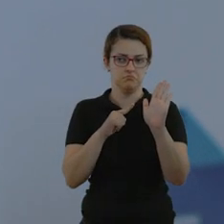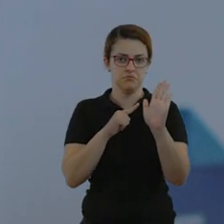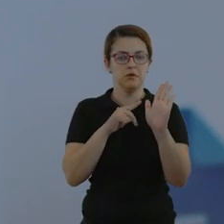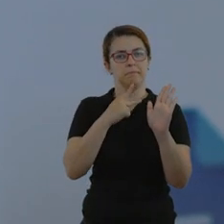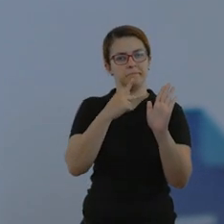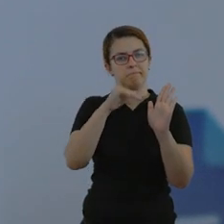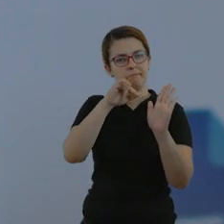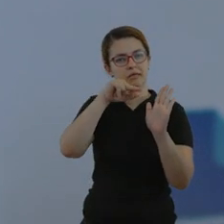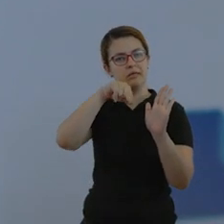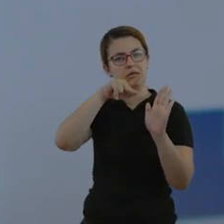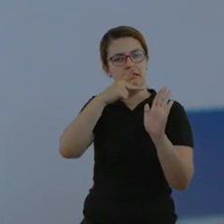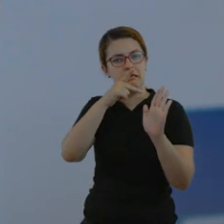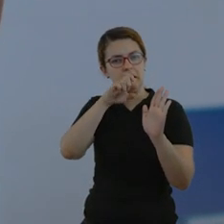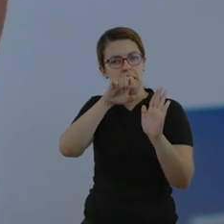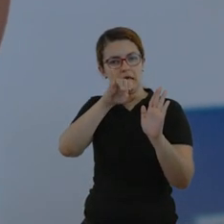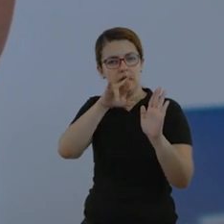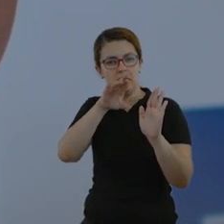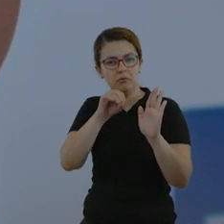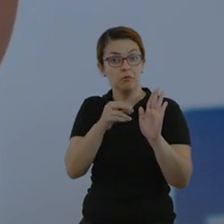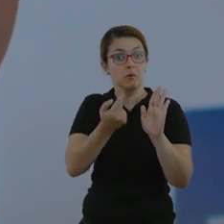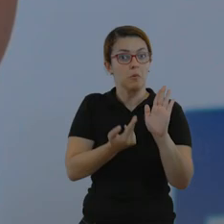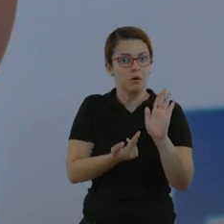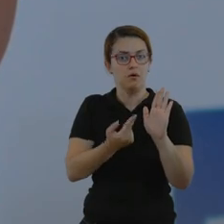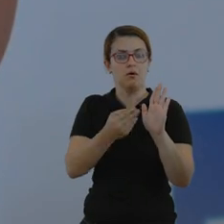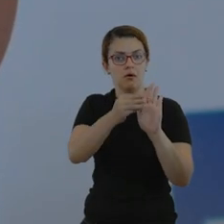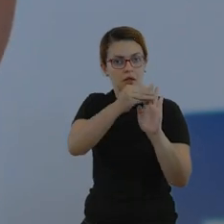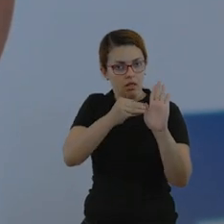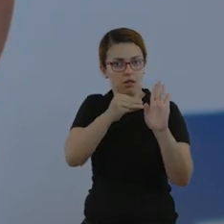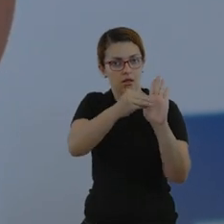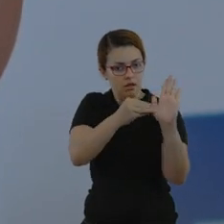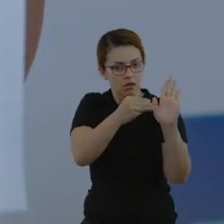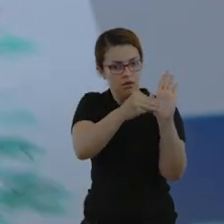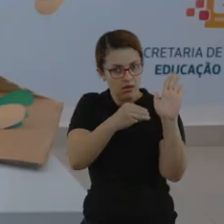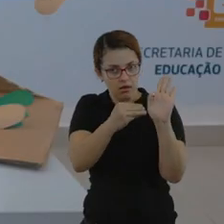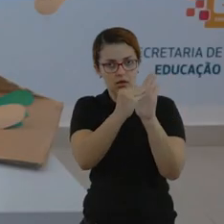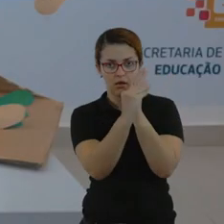gente pode ver muitos pinheiros, né? Itapevi tem bastante pinheiros.